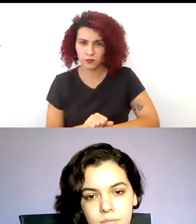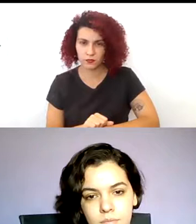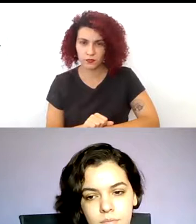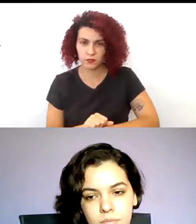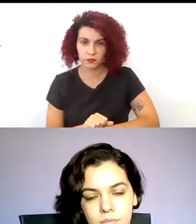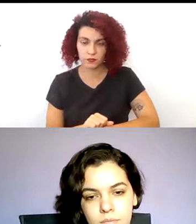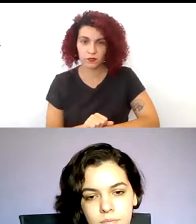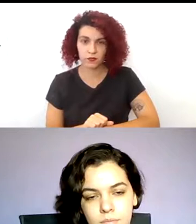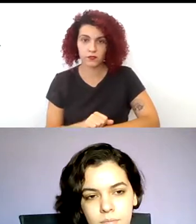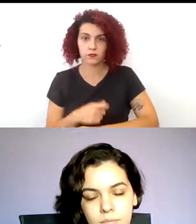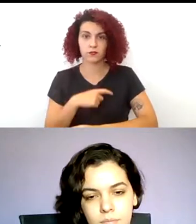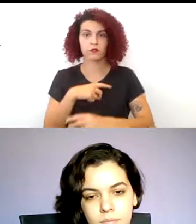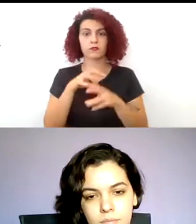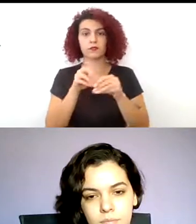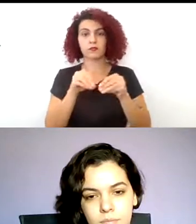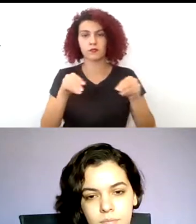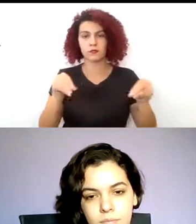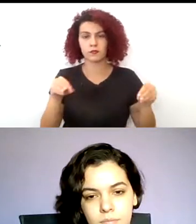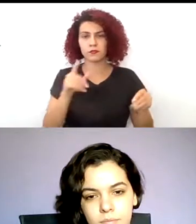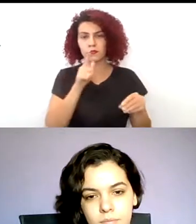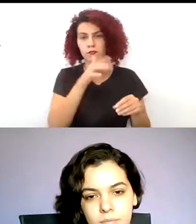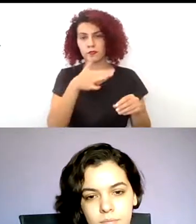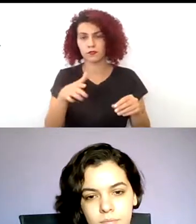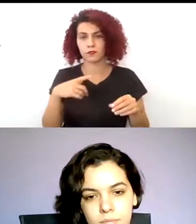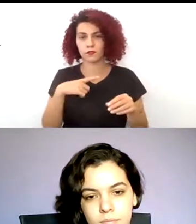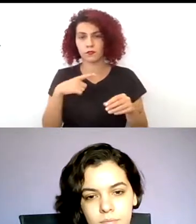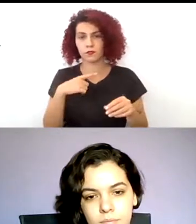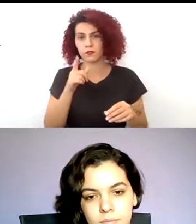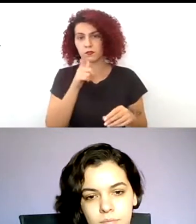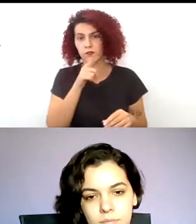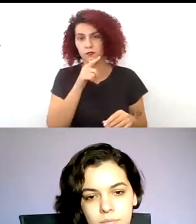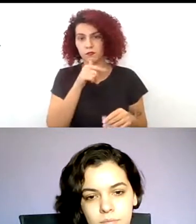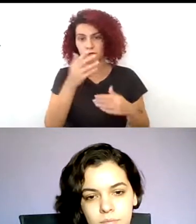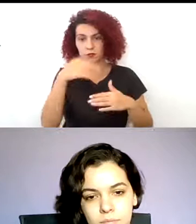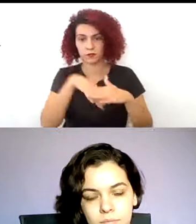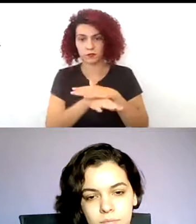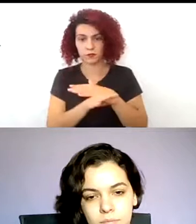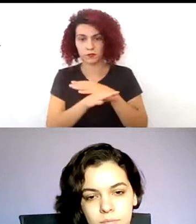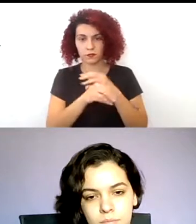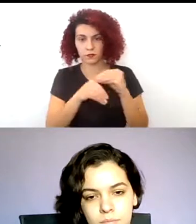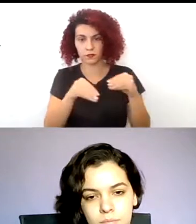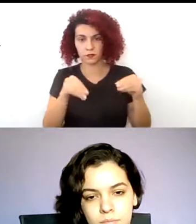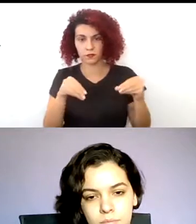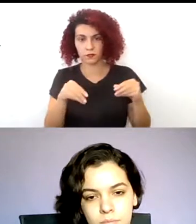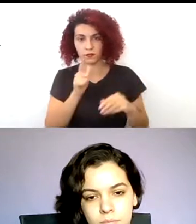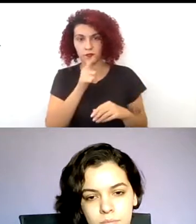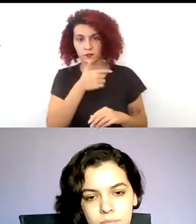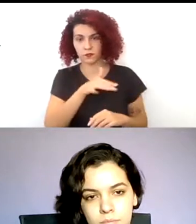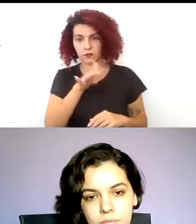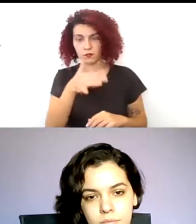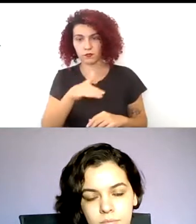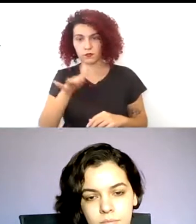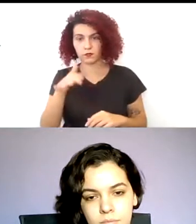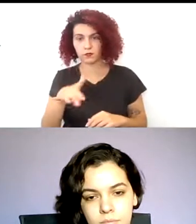a areia do mar tem um lugar que tem uma água que que embaixo areia de Marco você pega uma notícia que eu mar